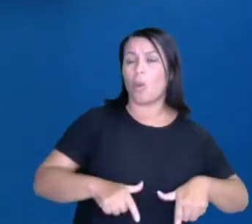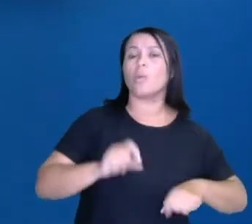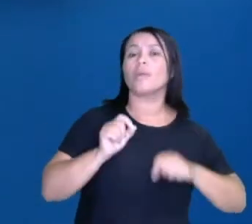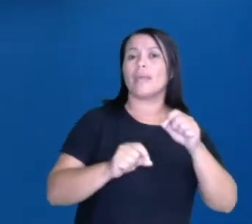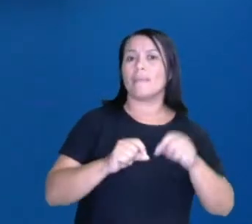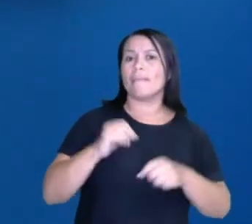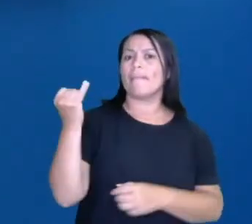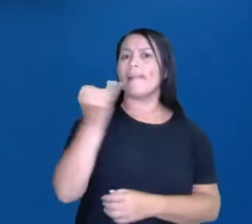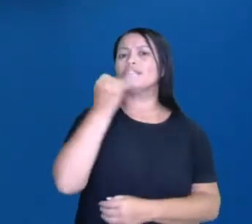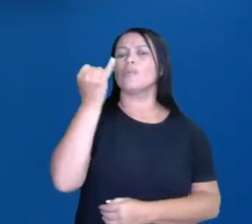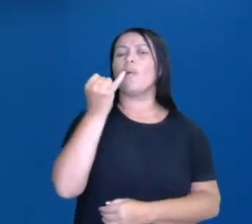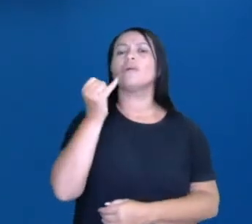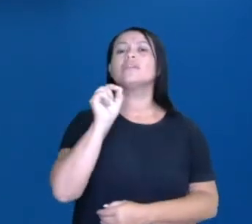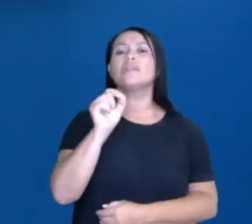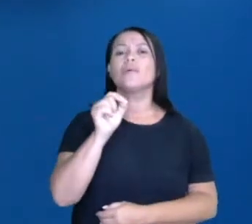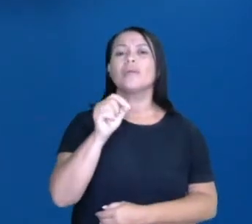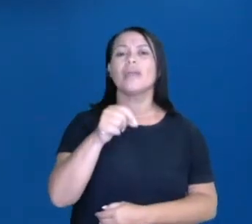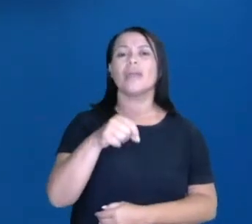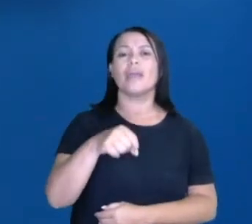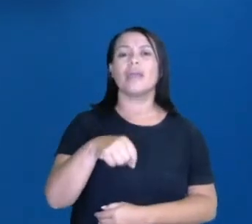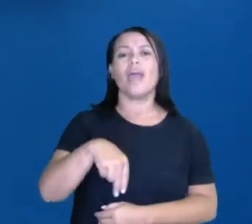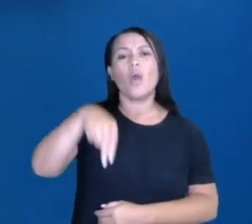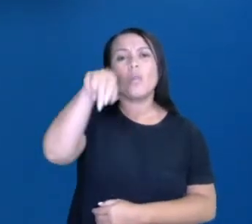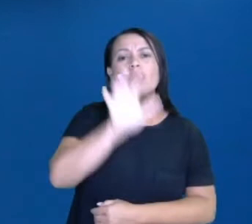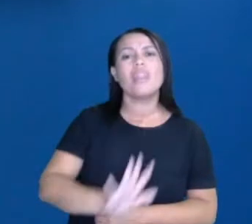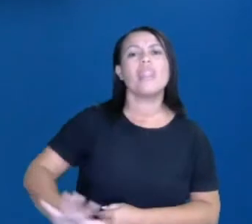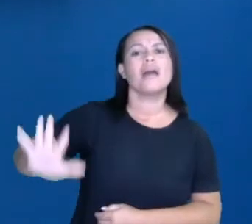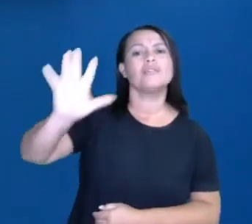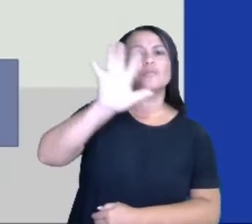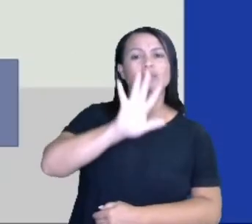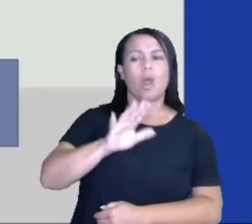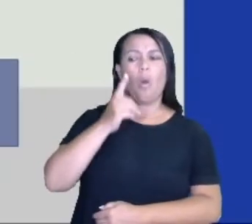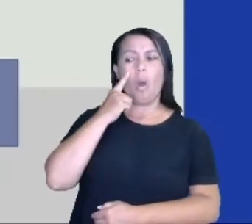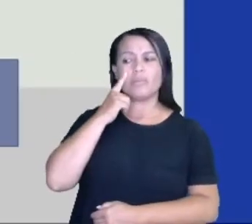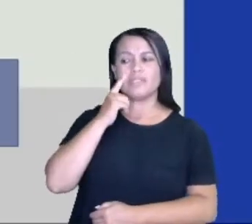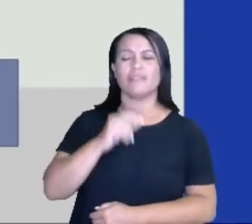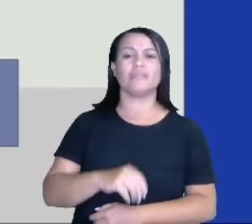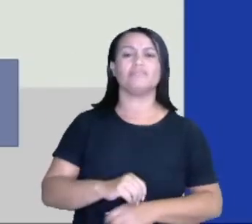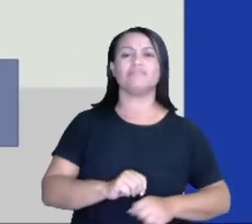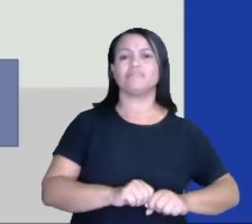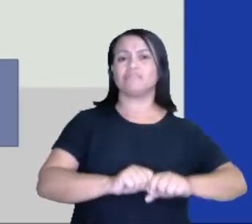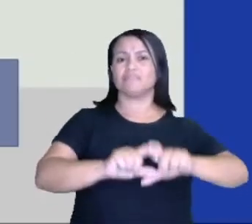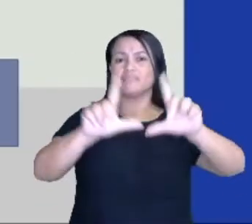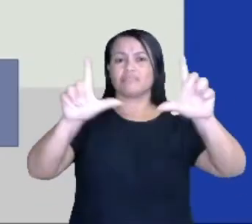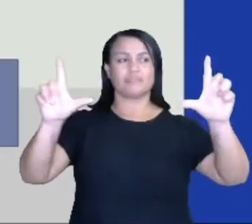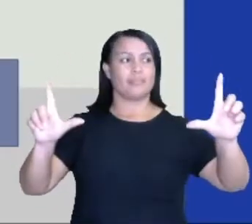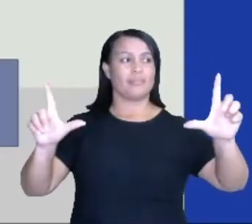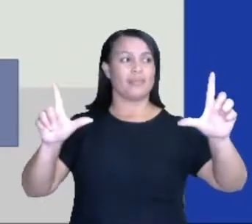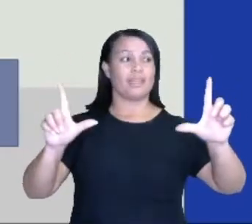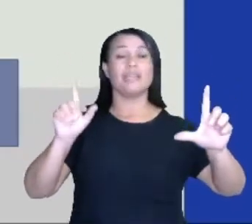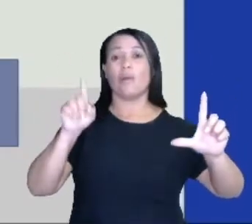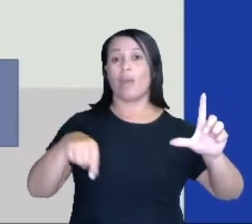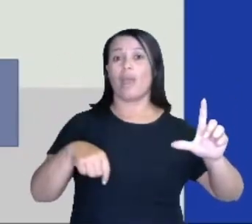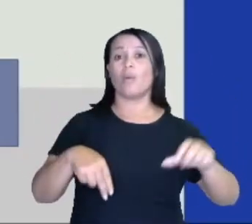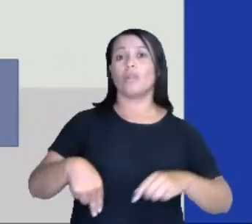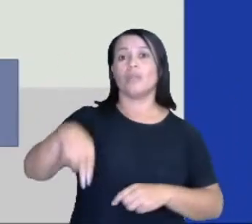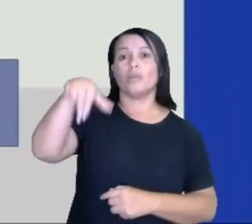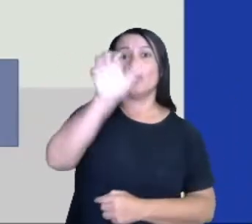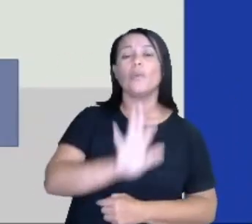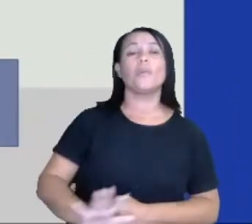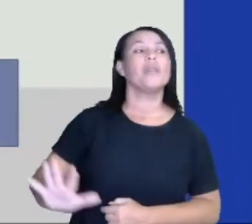país é o território nacional. Dá para ampliar esse? Sim. É o território